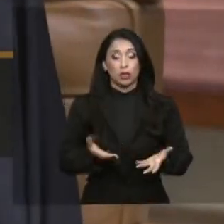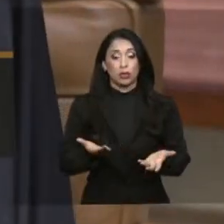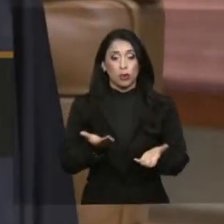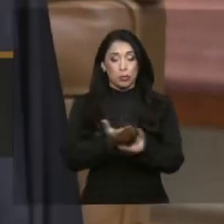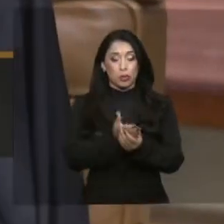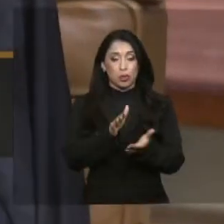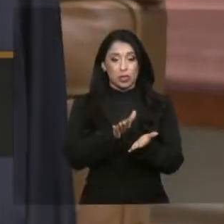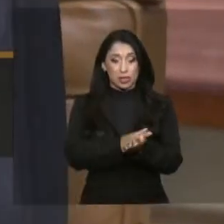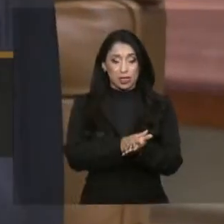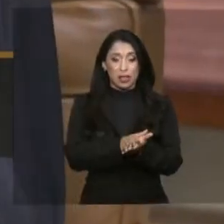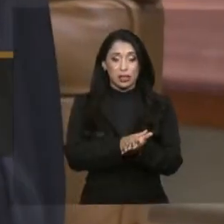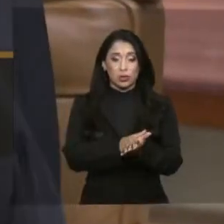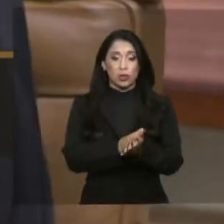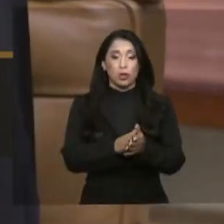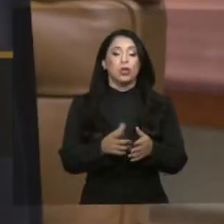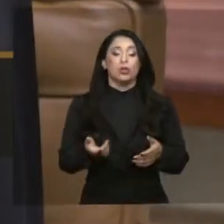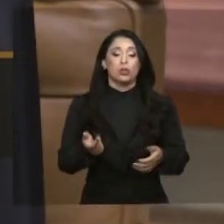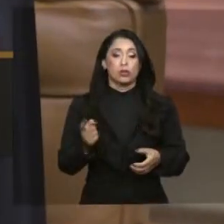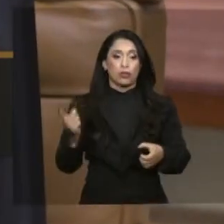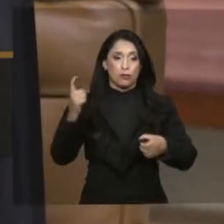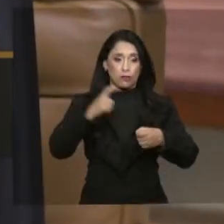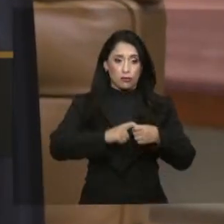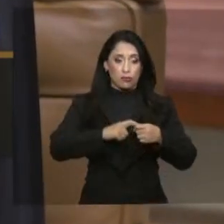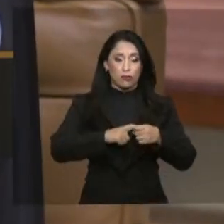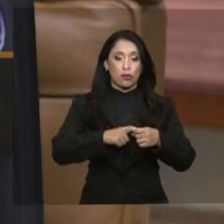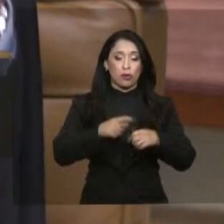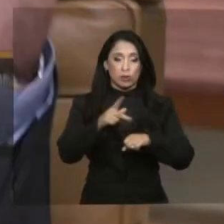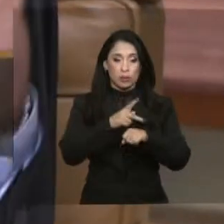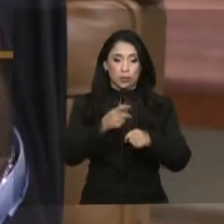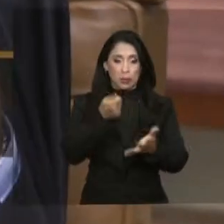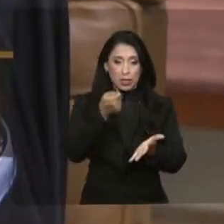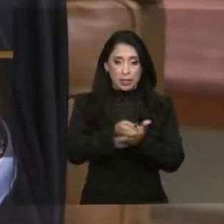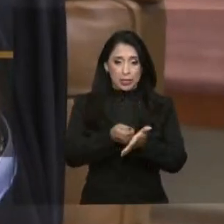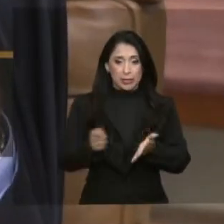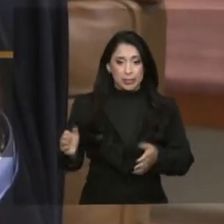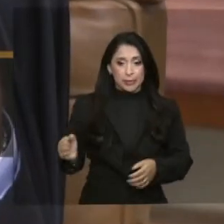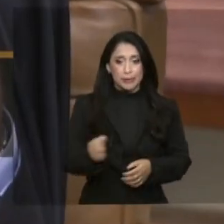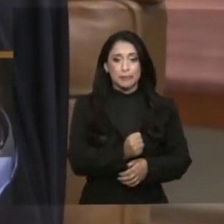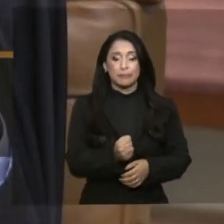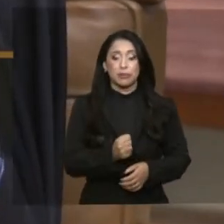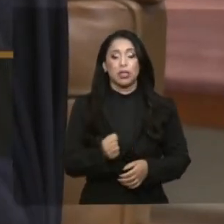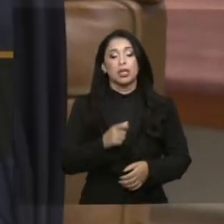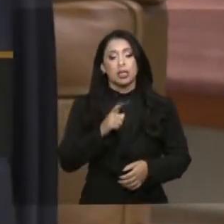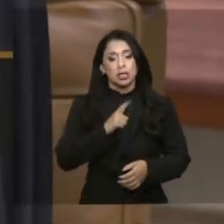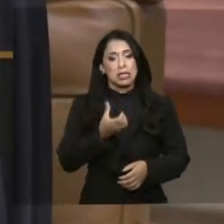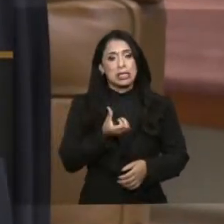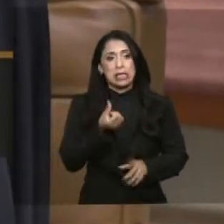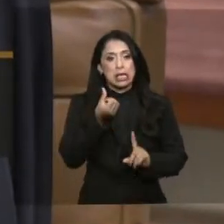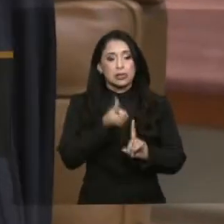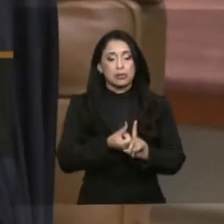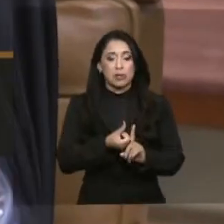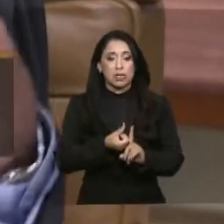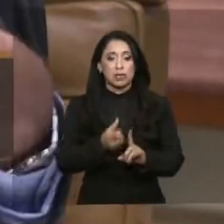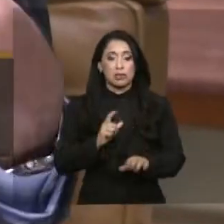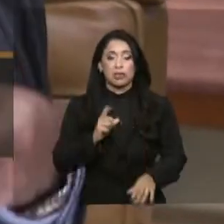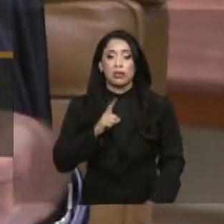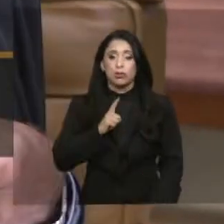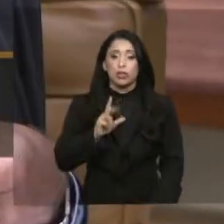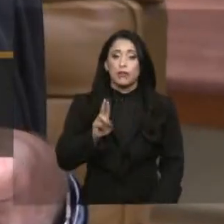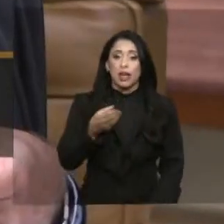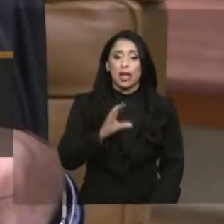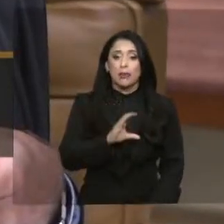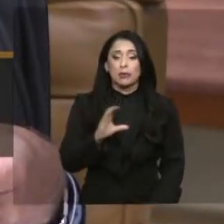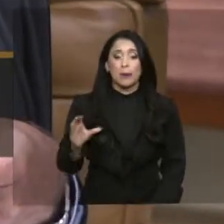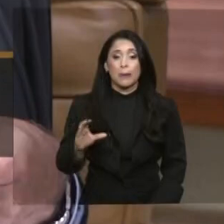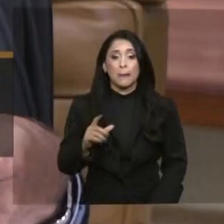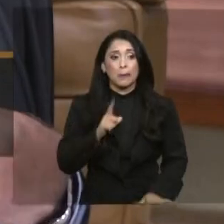processo de extradição. E nós tivemos vários casos, o ministro Lewandowski já teve a oportunidade de fazê-lo, eu também, de conceder habeas corpus por excesso